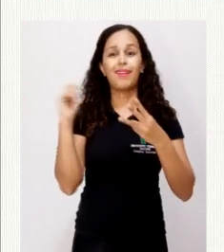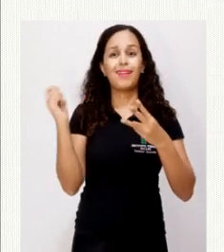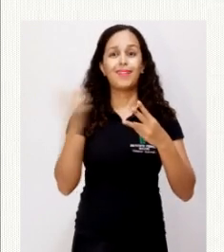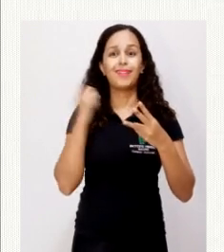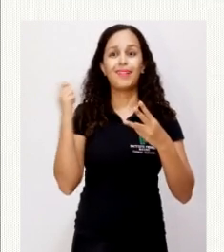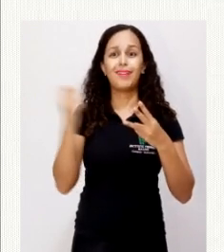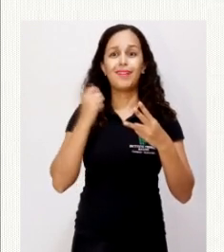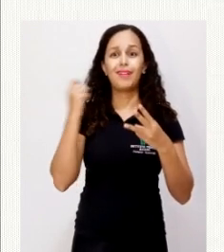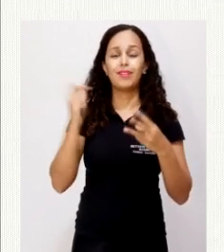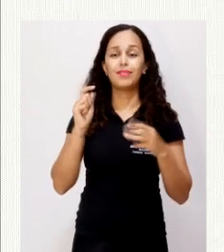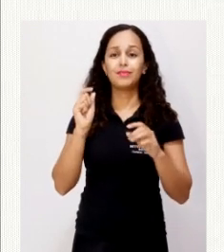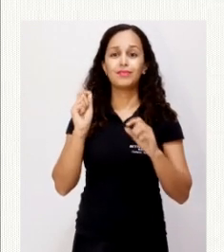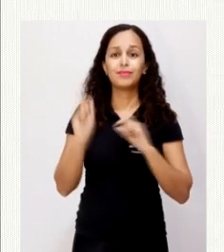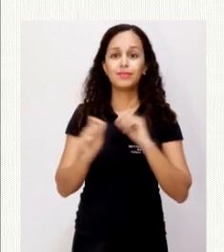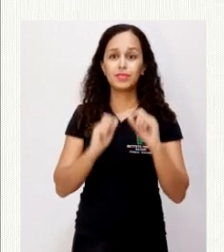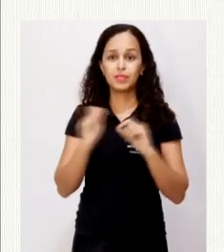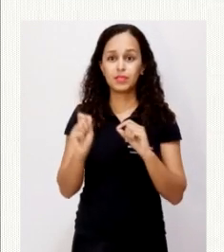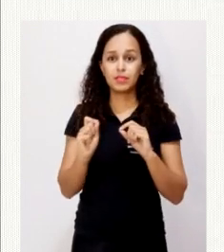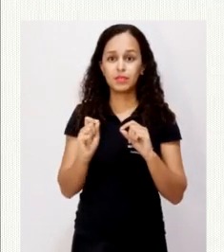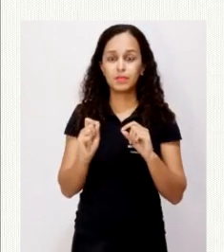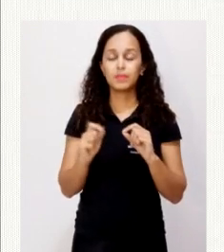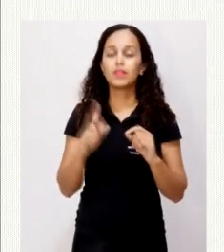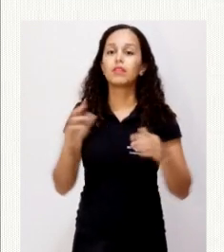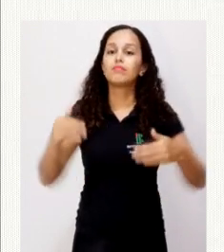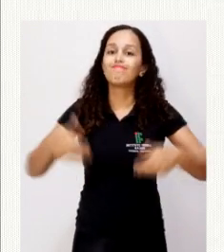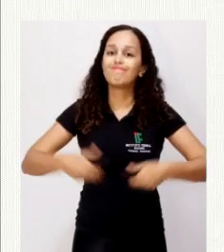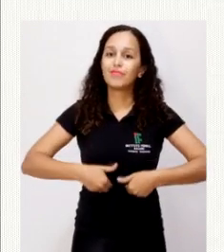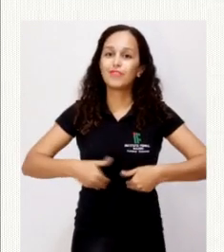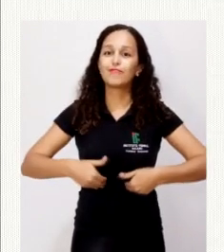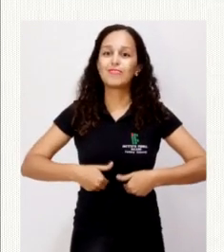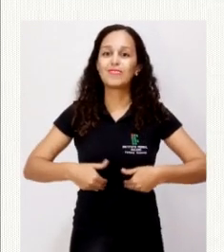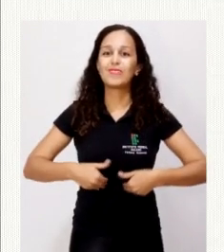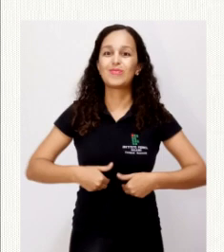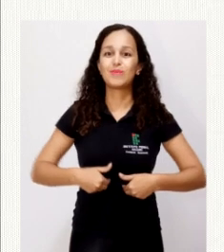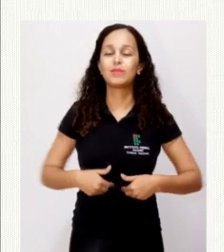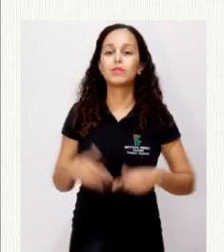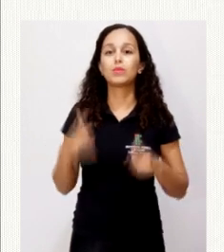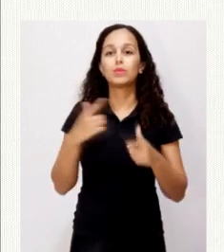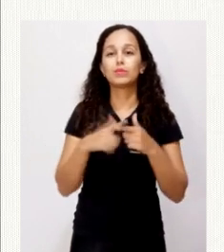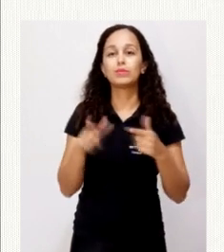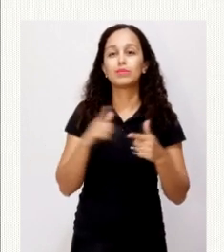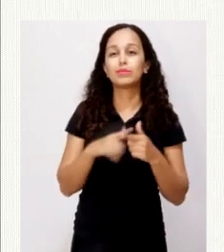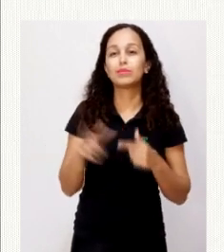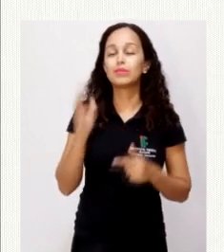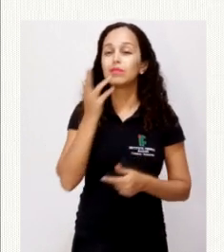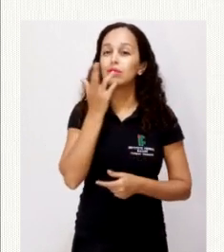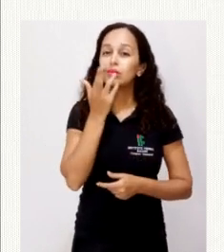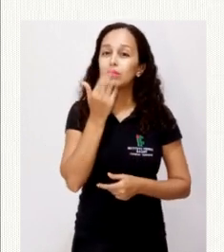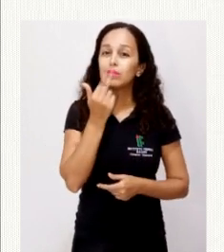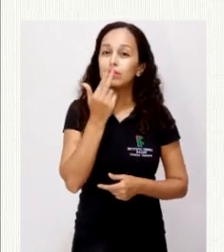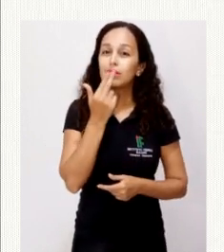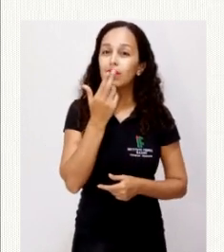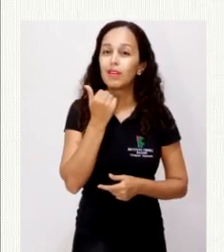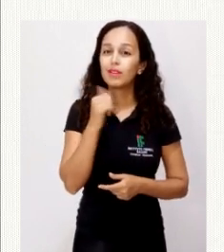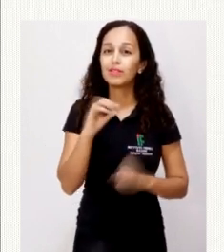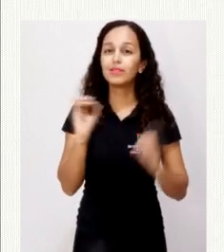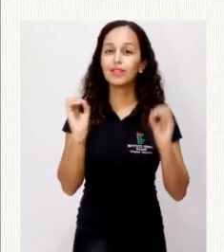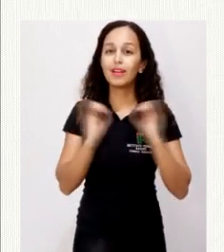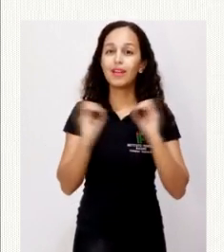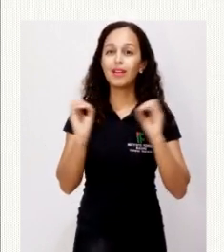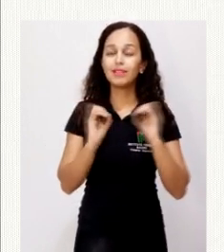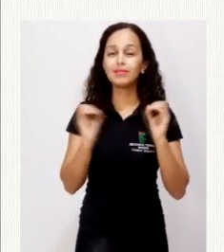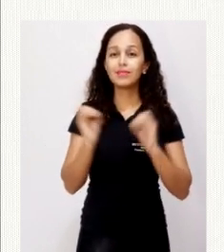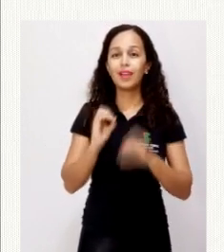mais grave, né, que é a expressão mais grave, que é a fome com deficiências de nutrientes e